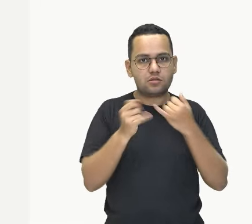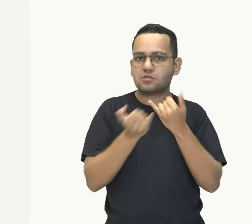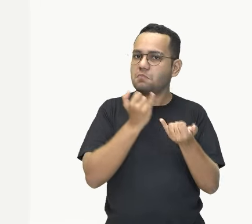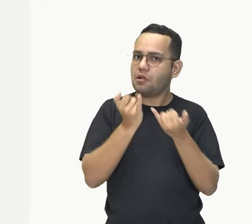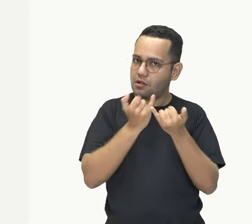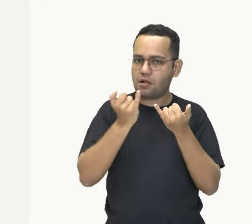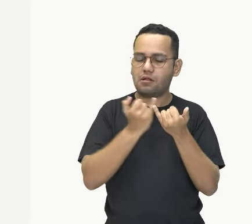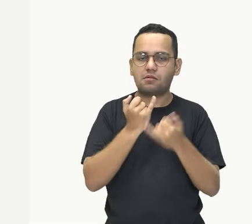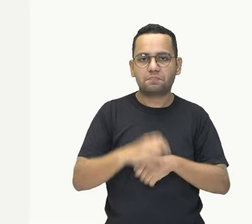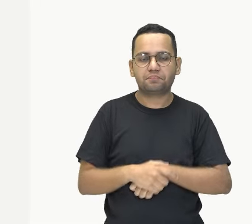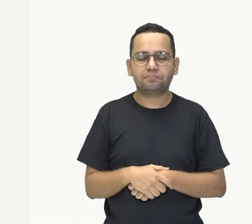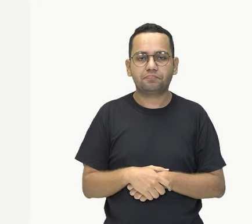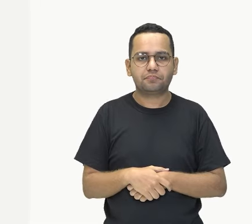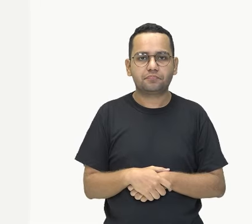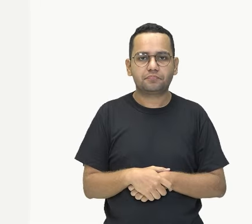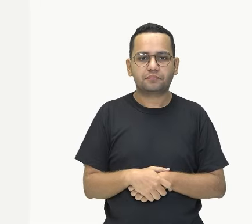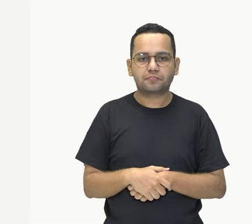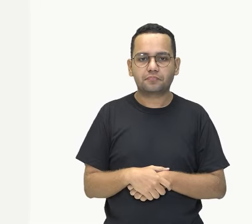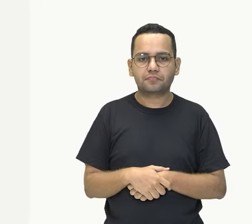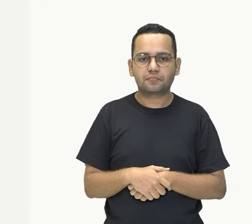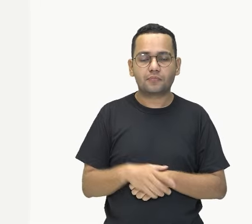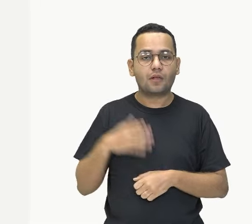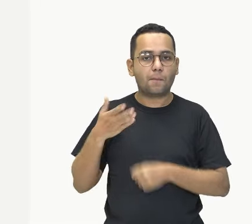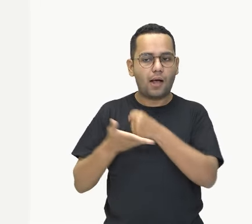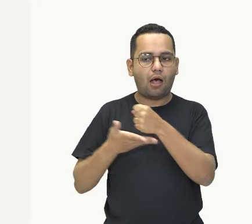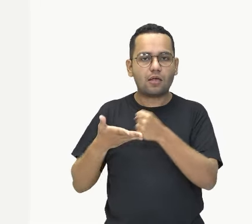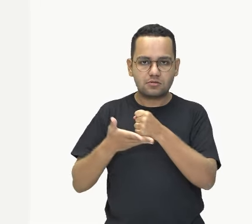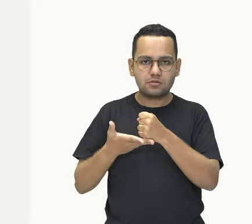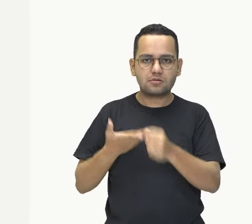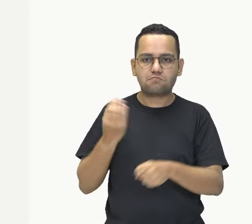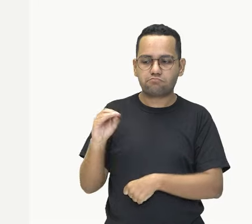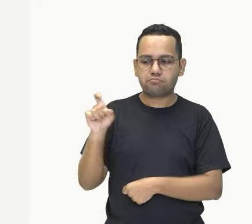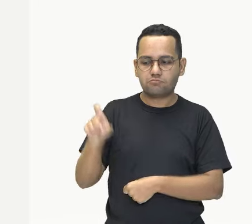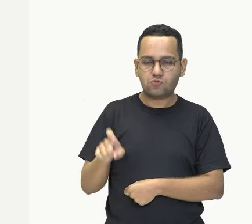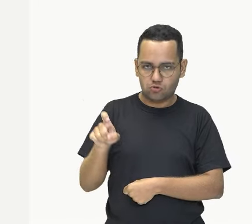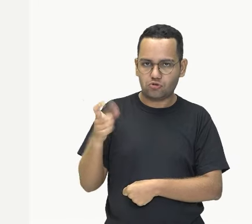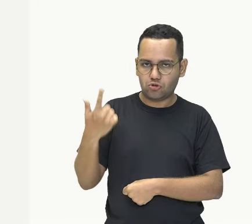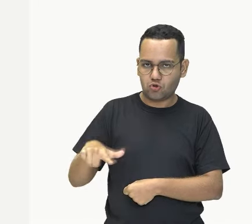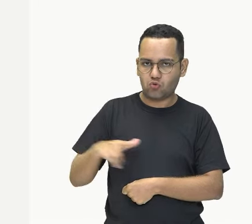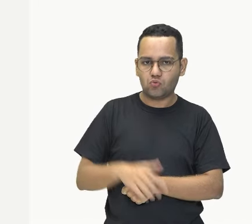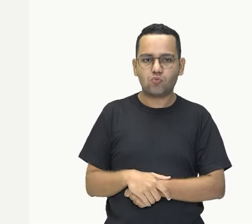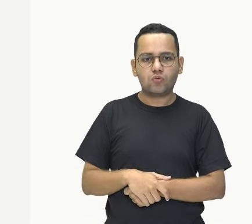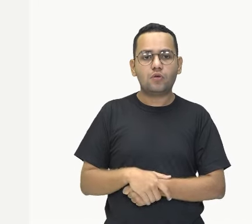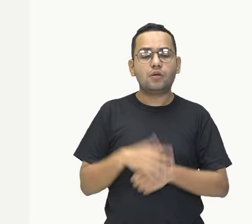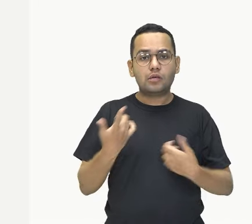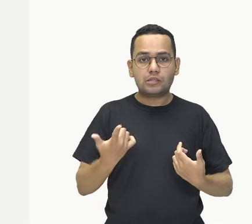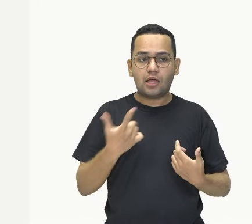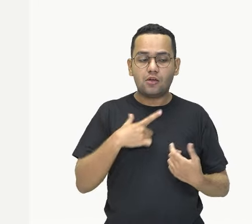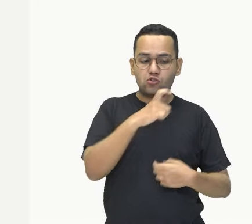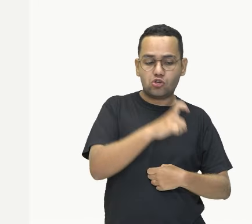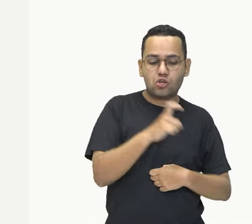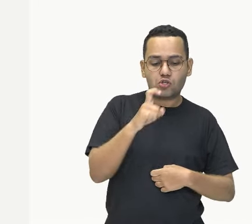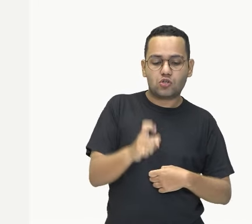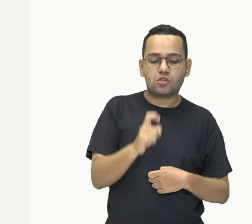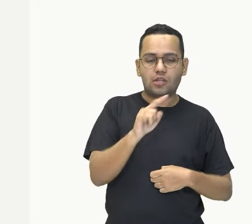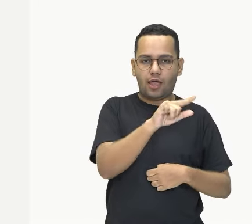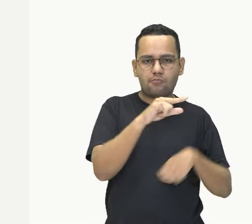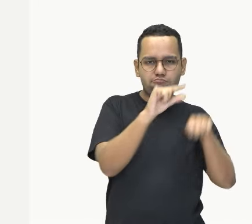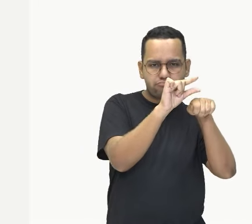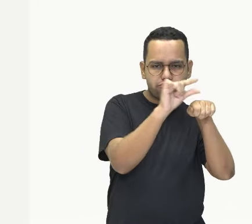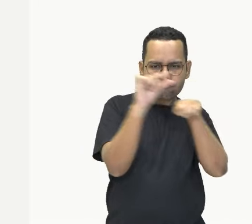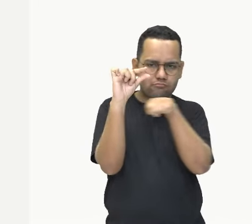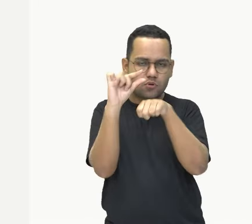mesma base. Então, eu repito a base e somo os seus expoentes. É como se eu tivesse aqui,